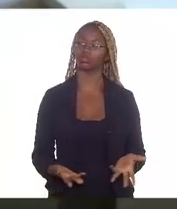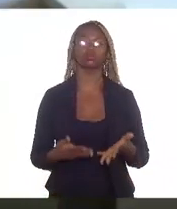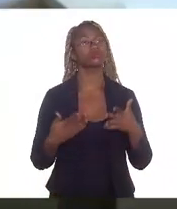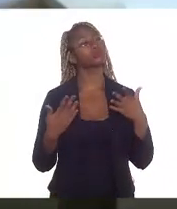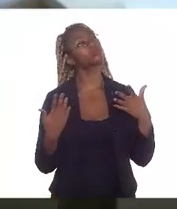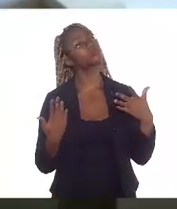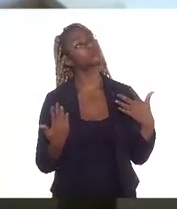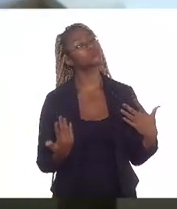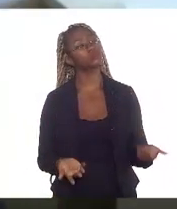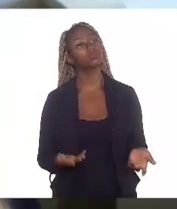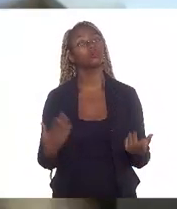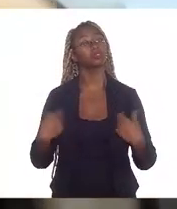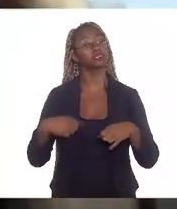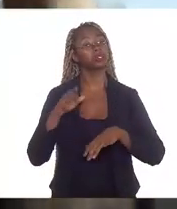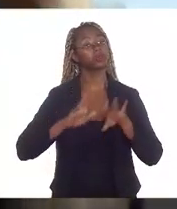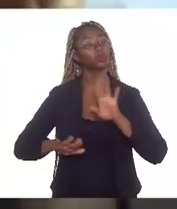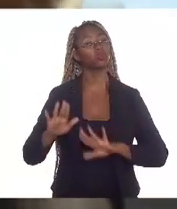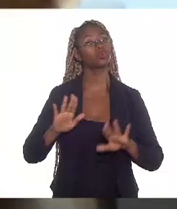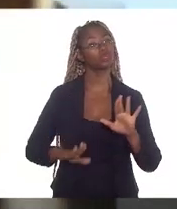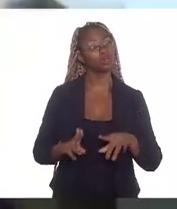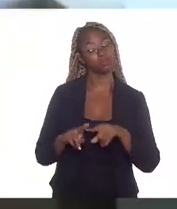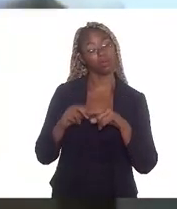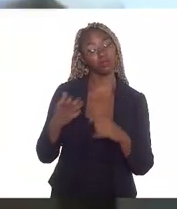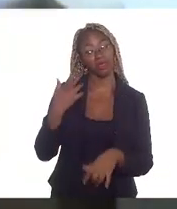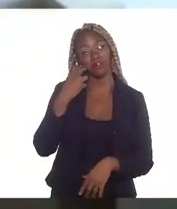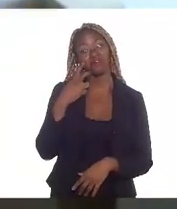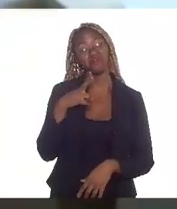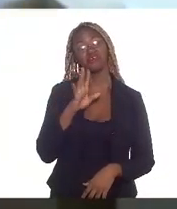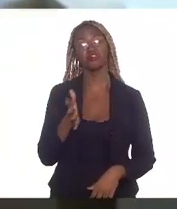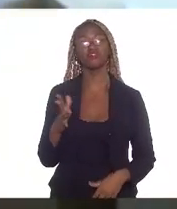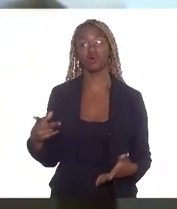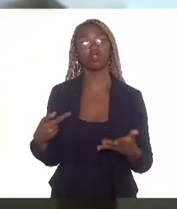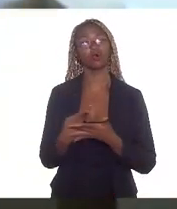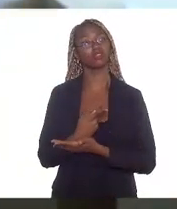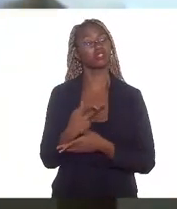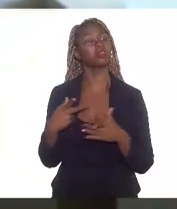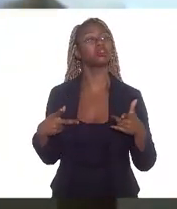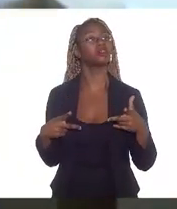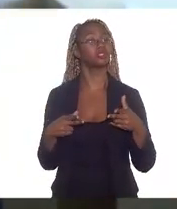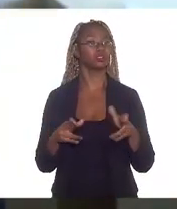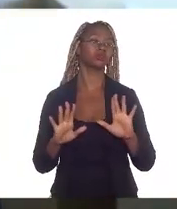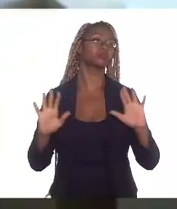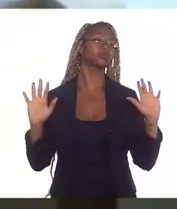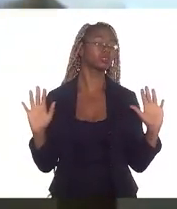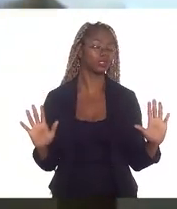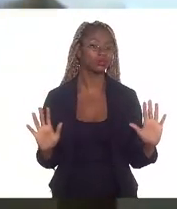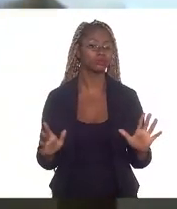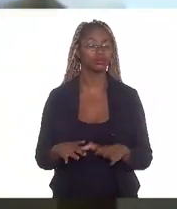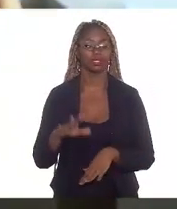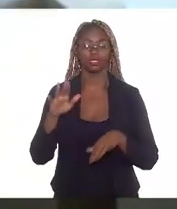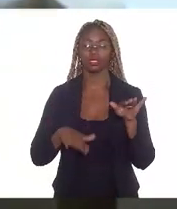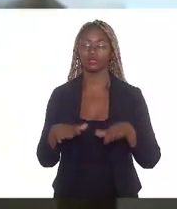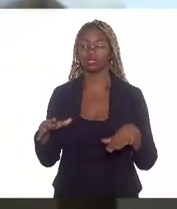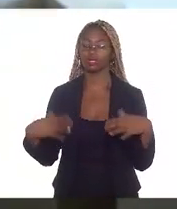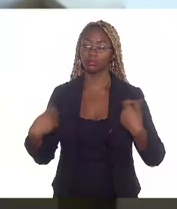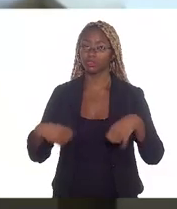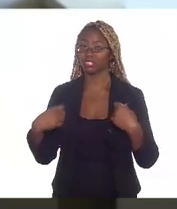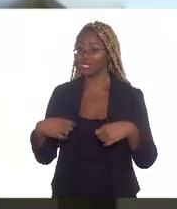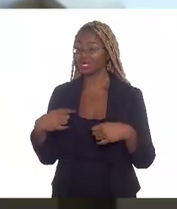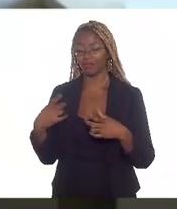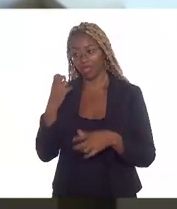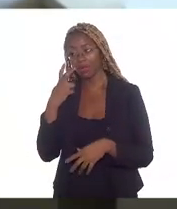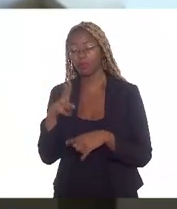esse cuidado, porque eu já vi esse filme passar no projeto do Albertassi. Às vezes, feito com a maior boa de